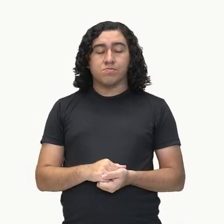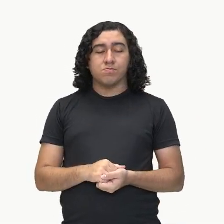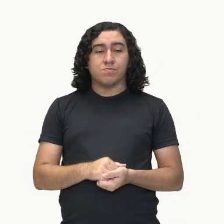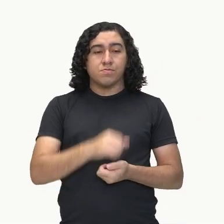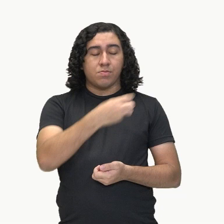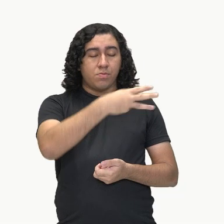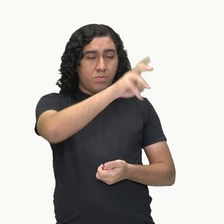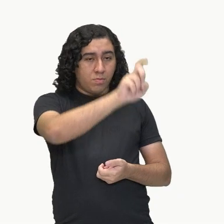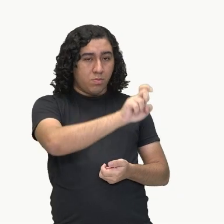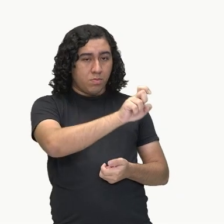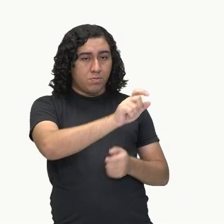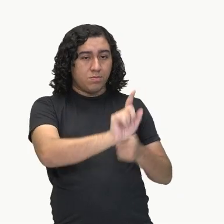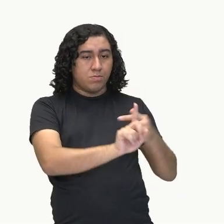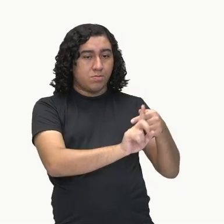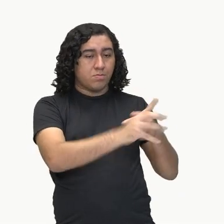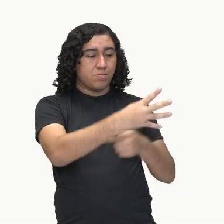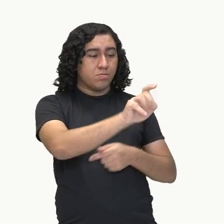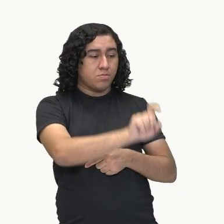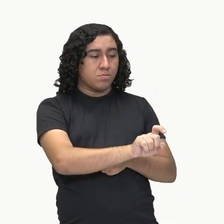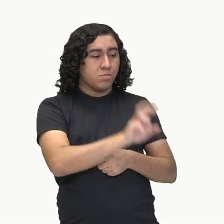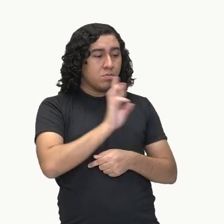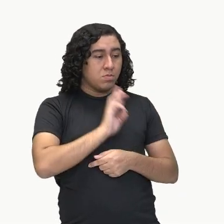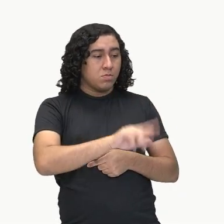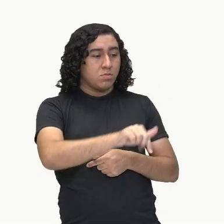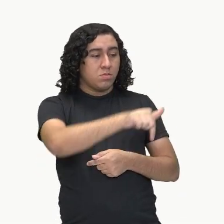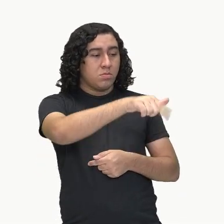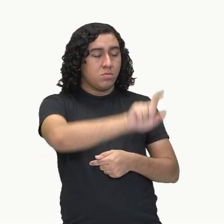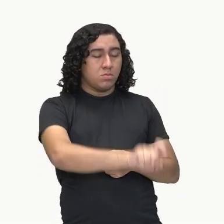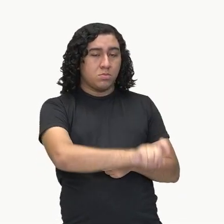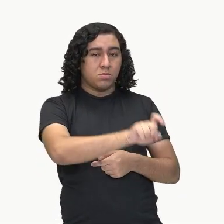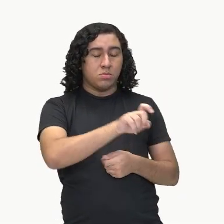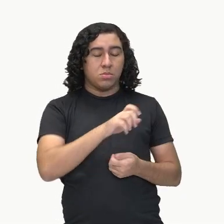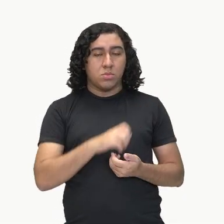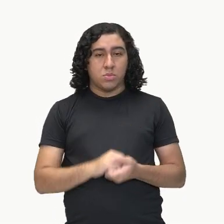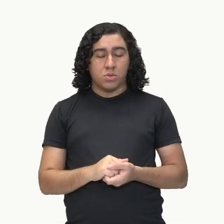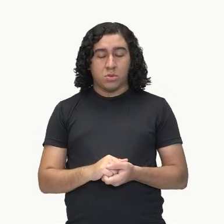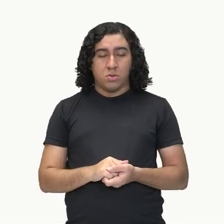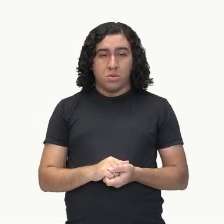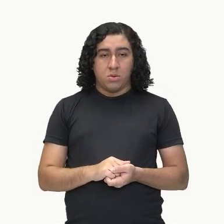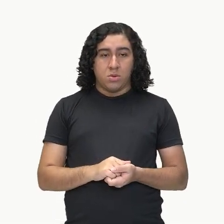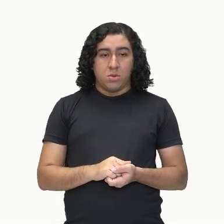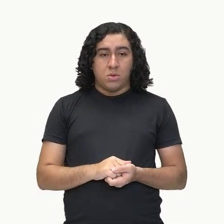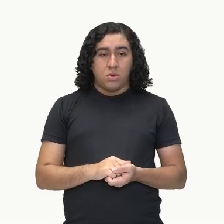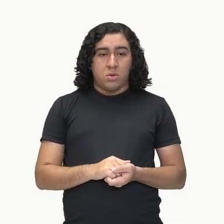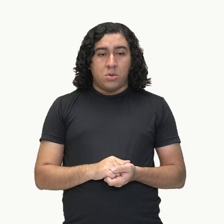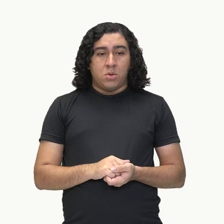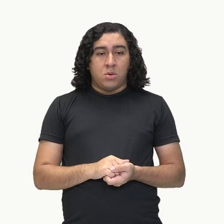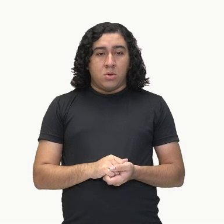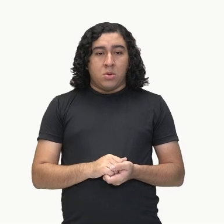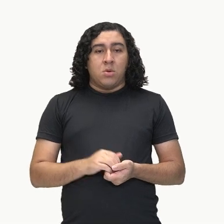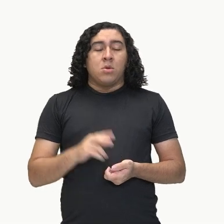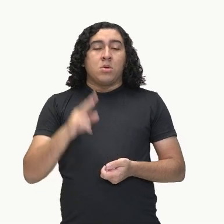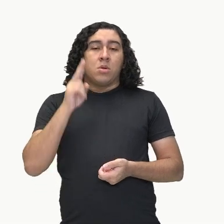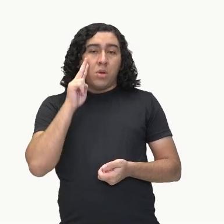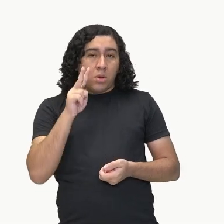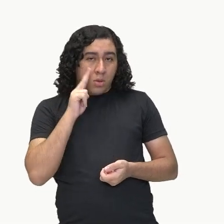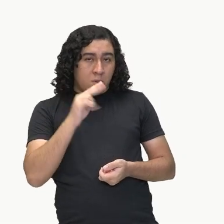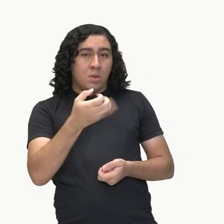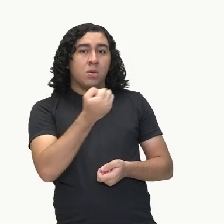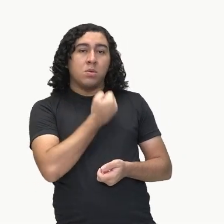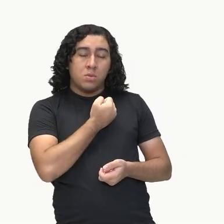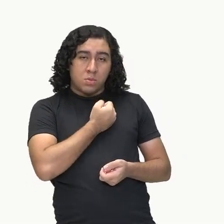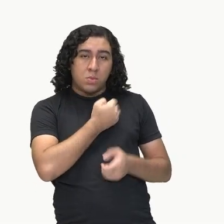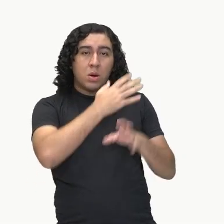mais 4x, 7x. Não esqueça, adicione os coeficientes e repita